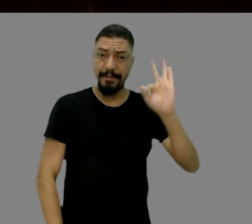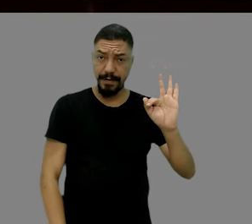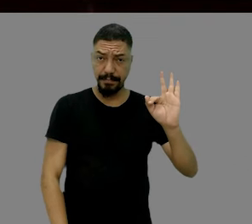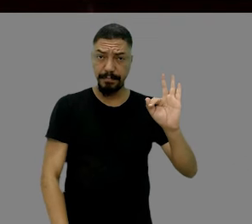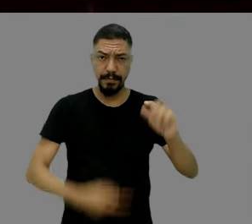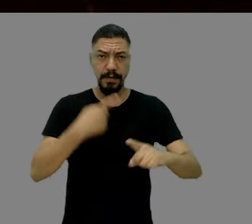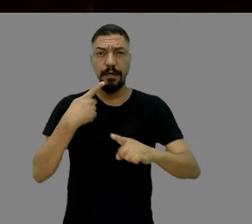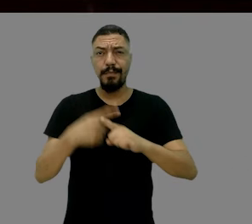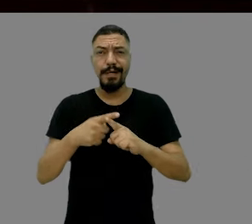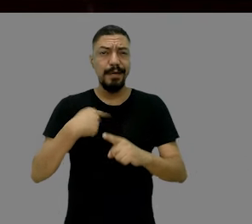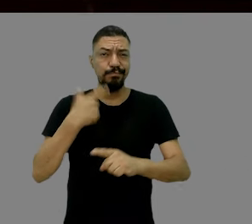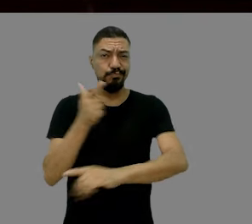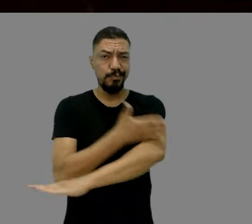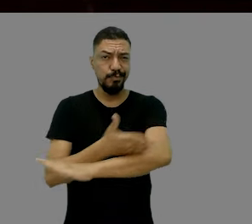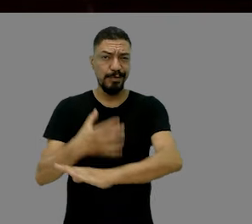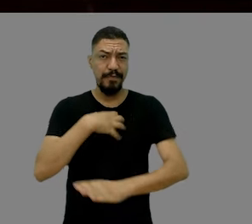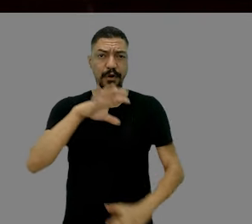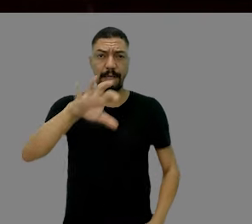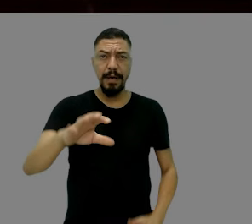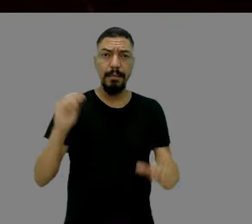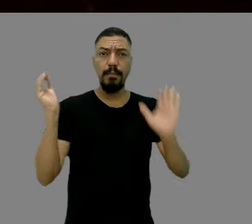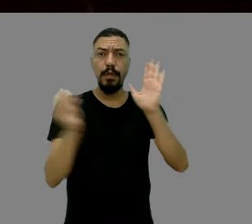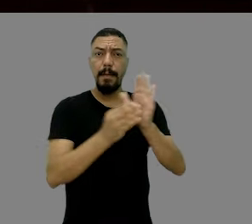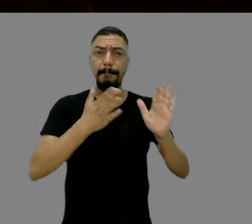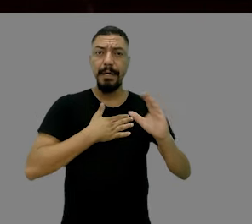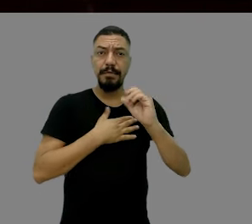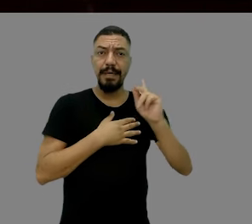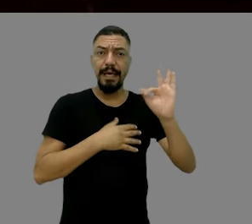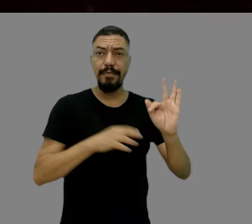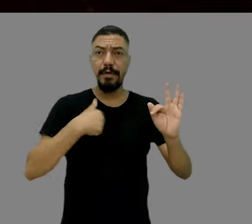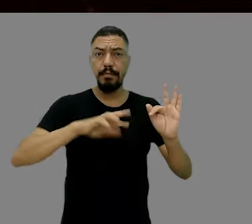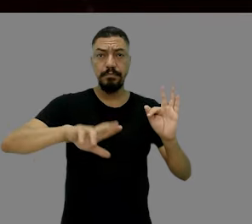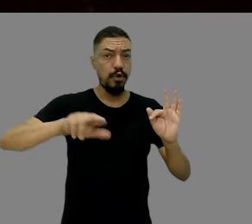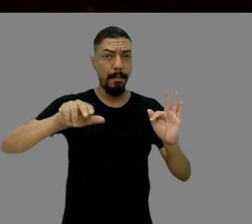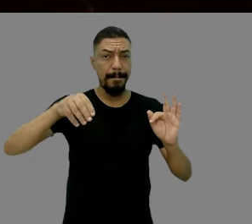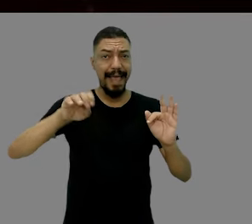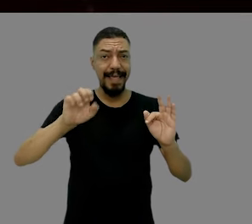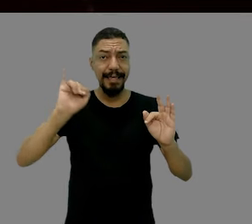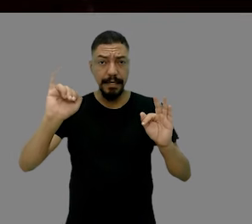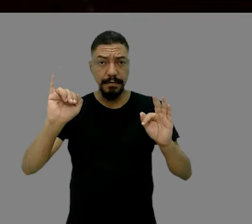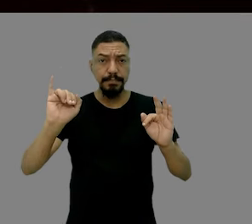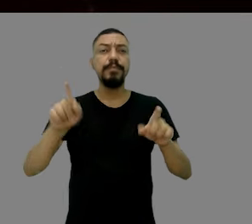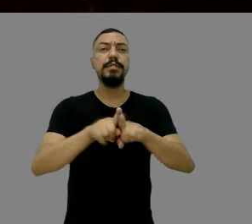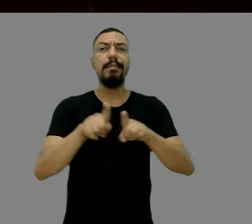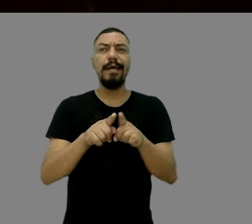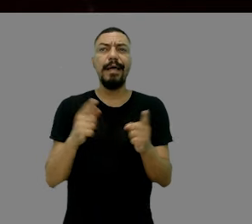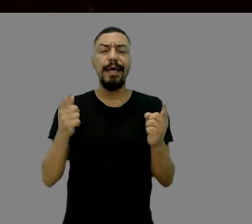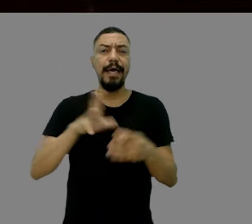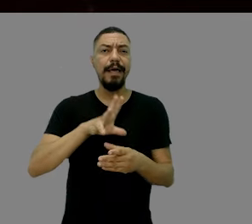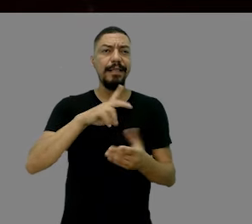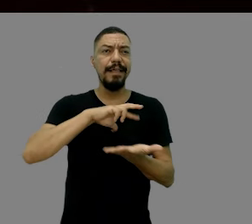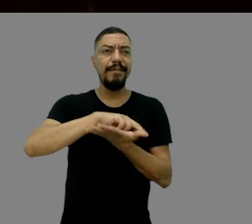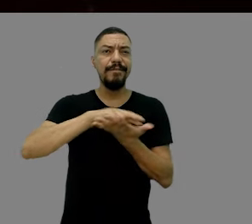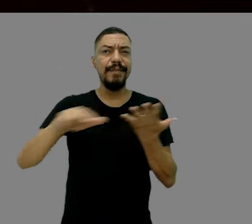eu não faço dessa forma, emitindo para o meu CPF? Porque eu não sou mais MEI, e também porque, dentre os contadores